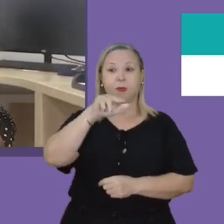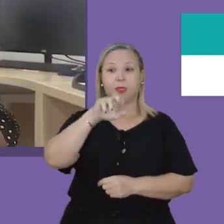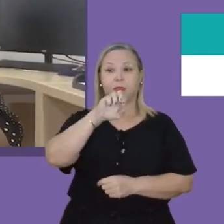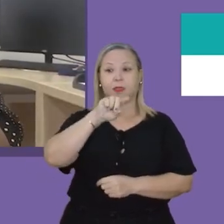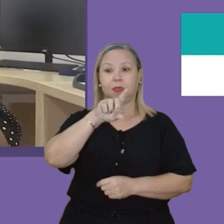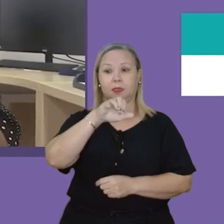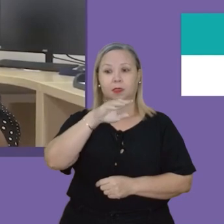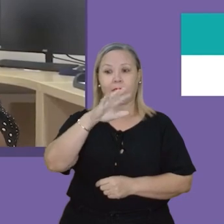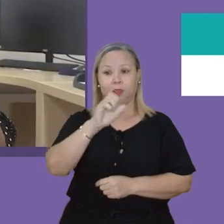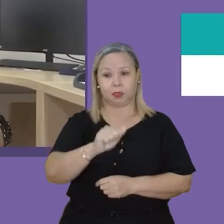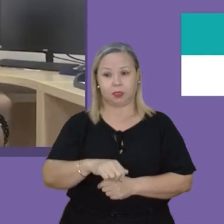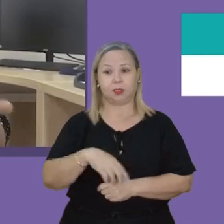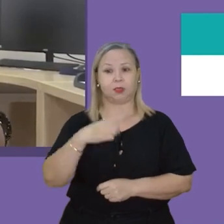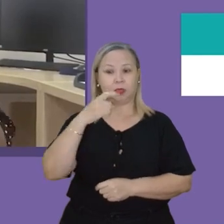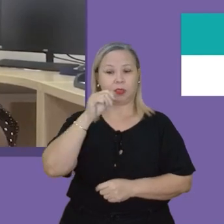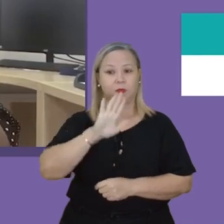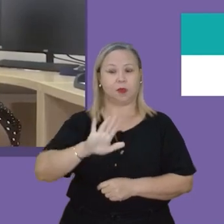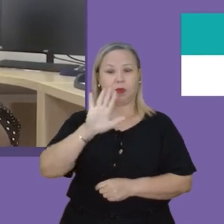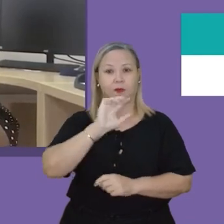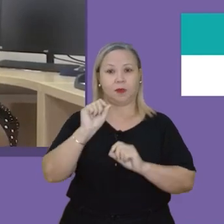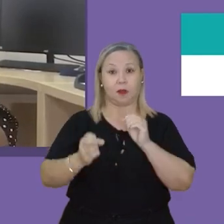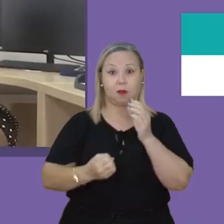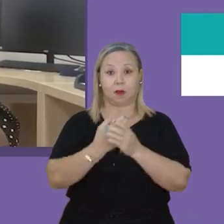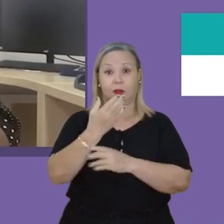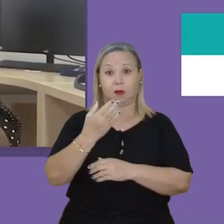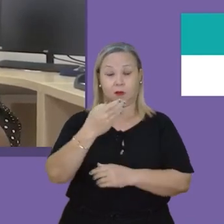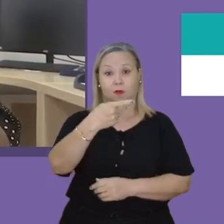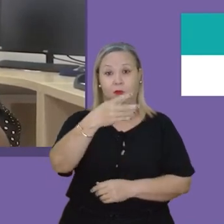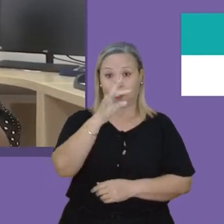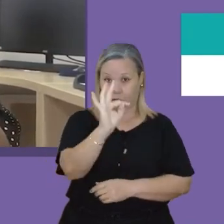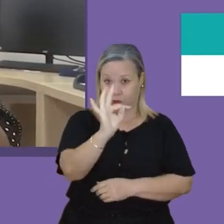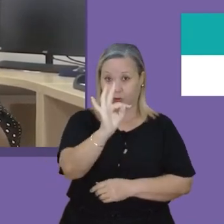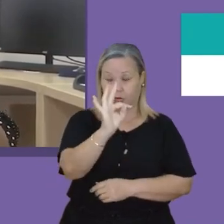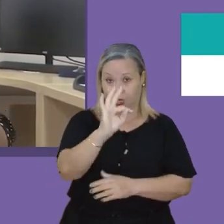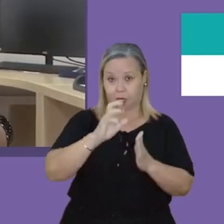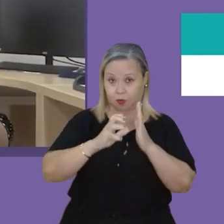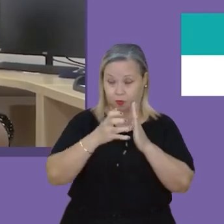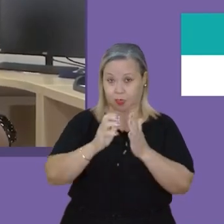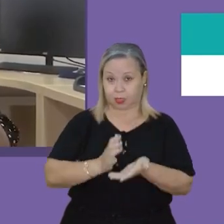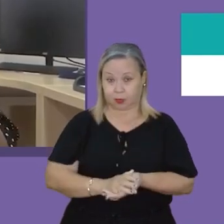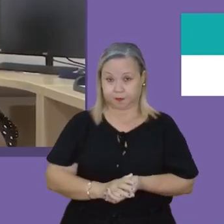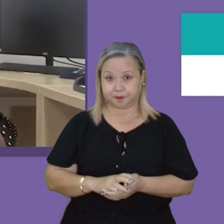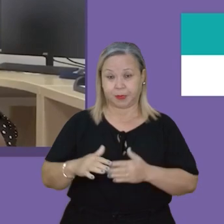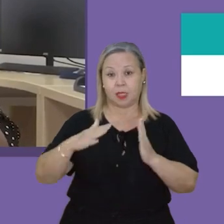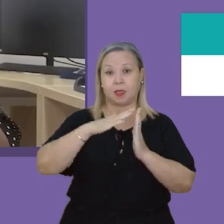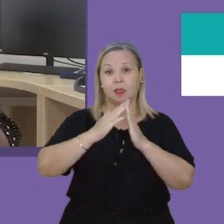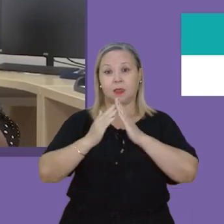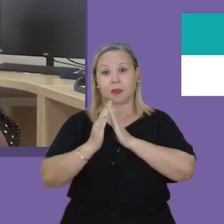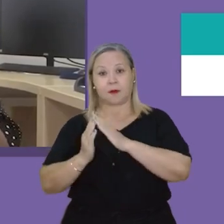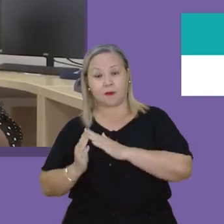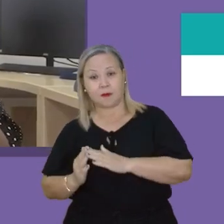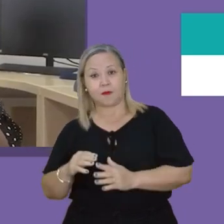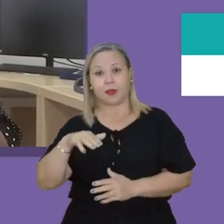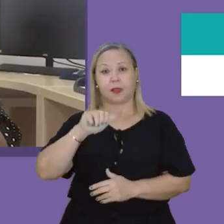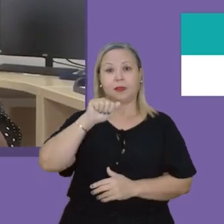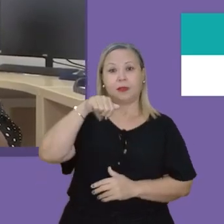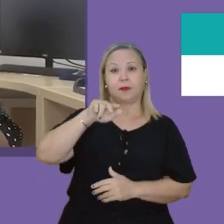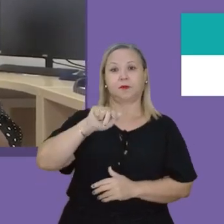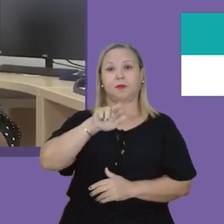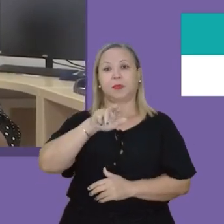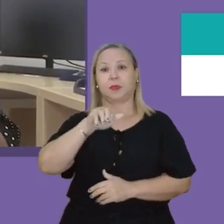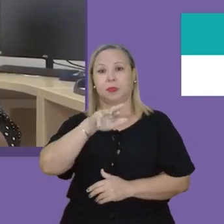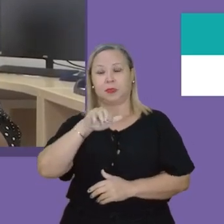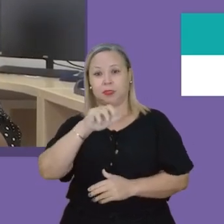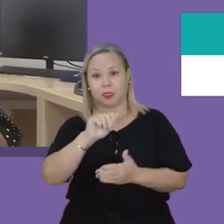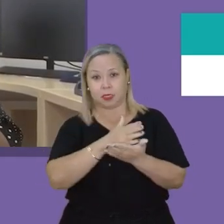dos Trabalhadores, sou fundadora do Partido dos Trabalhadores, da favela de Chapéu Mangueira, onde nós